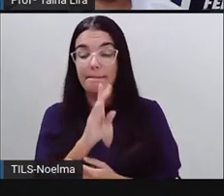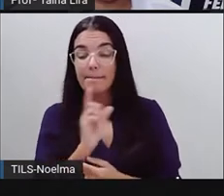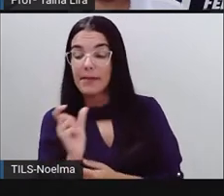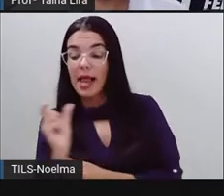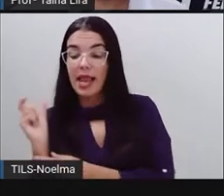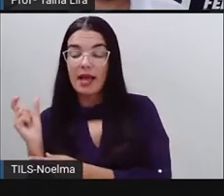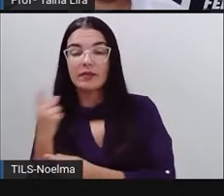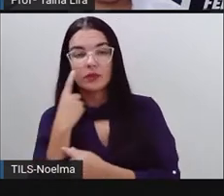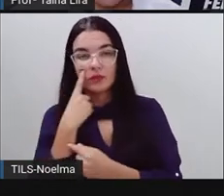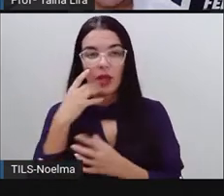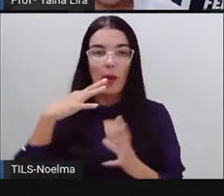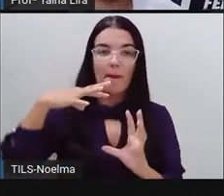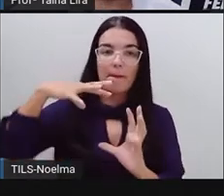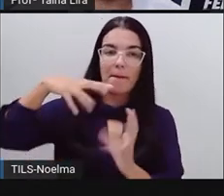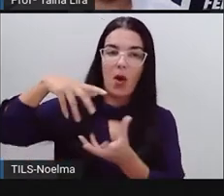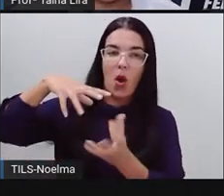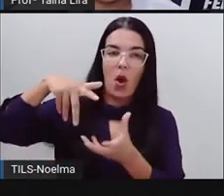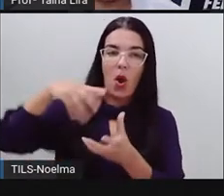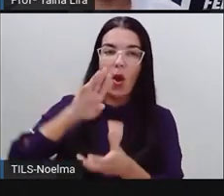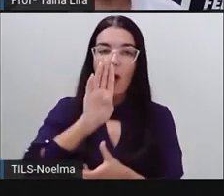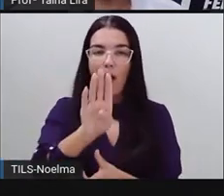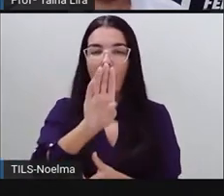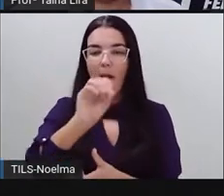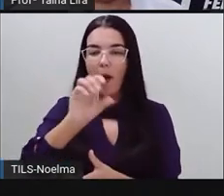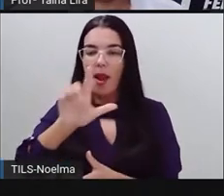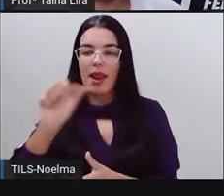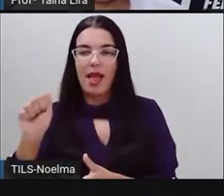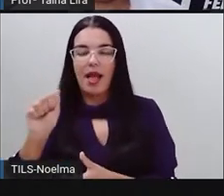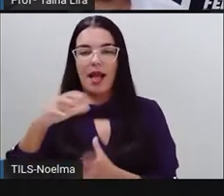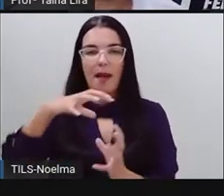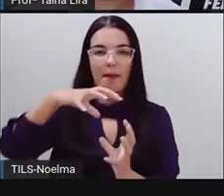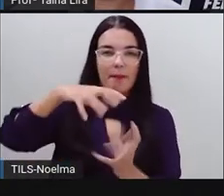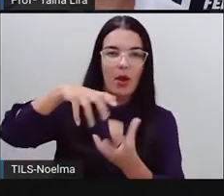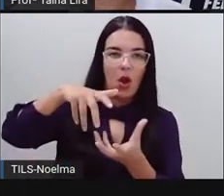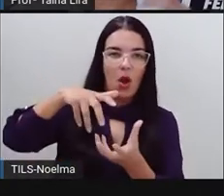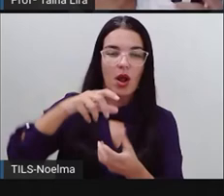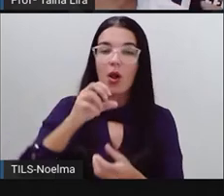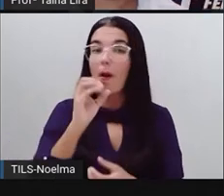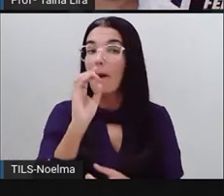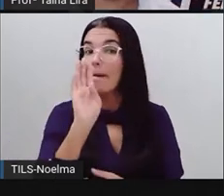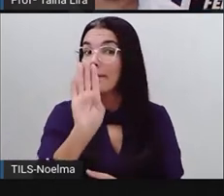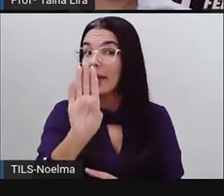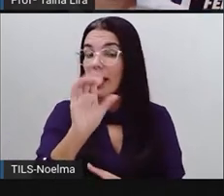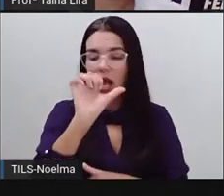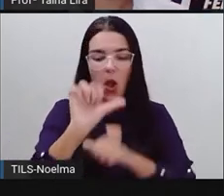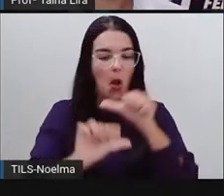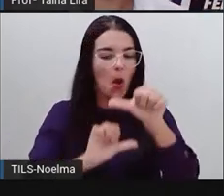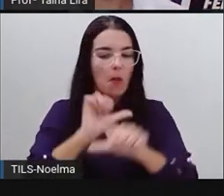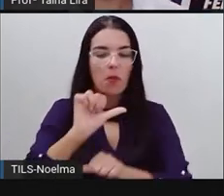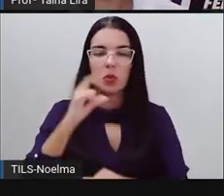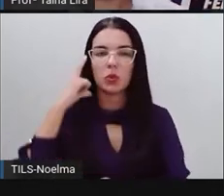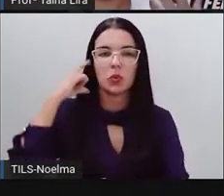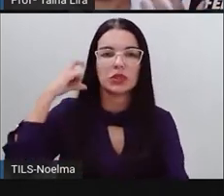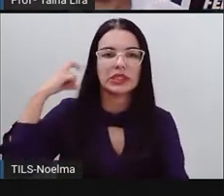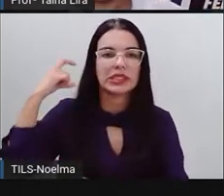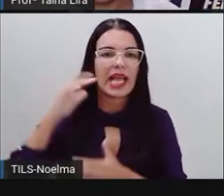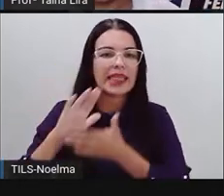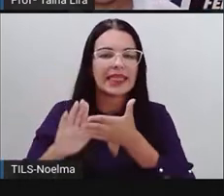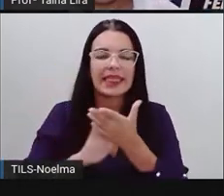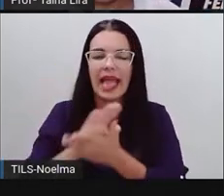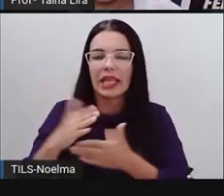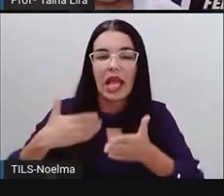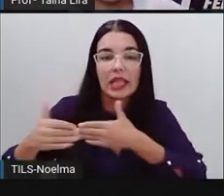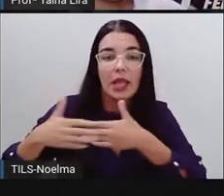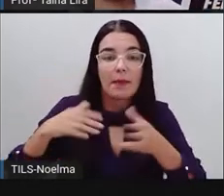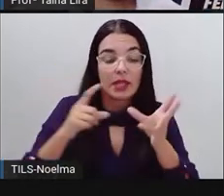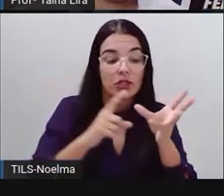de bola então bola o BO o b não mudo som independente aí da vogal que